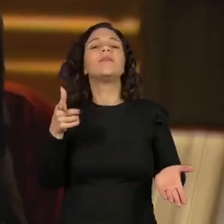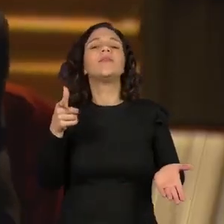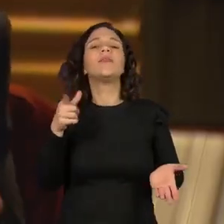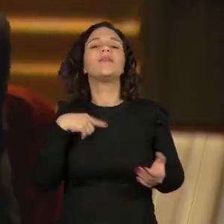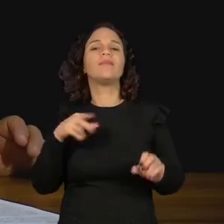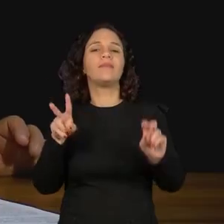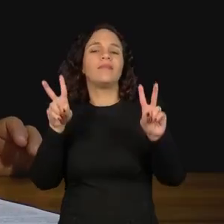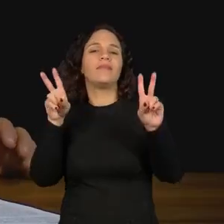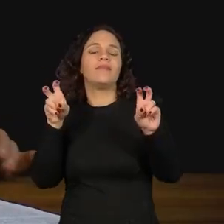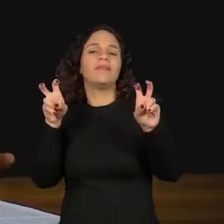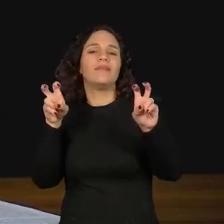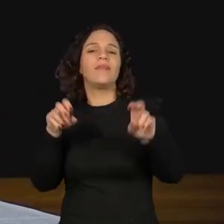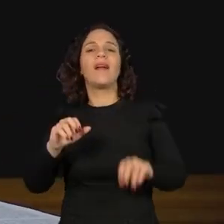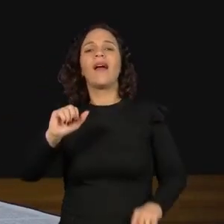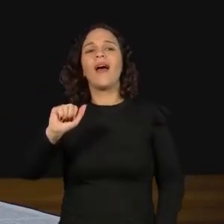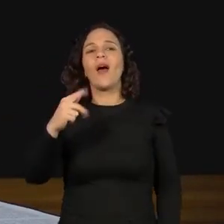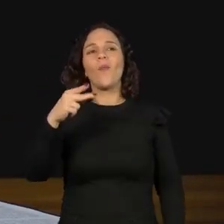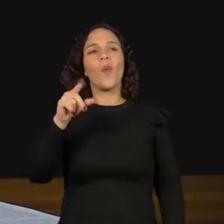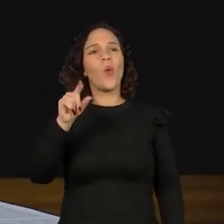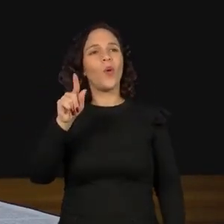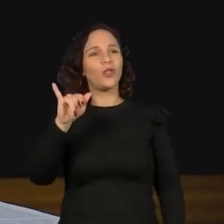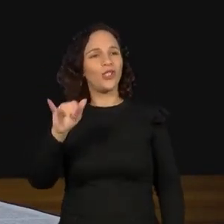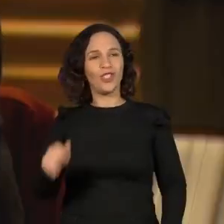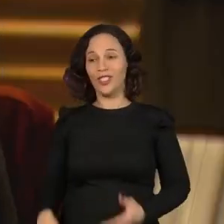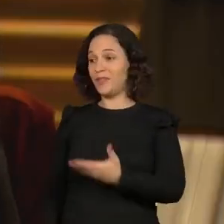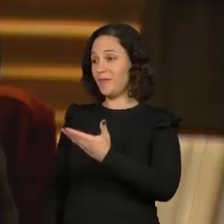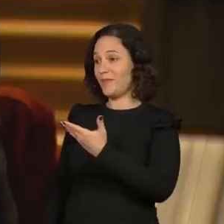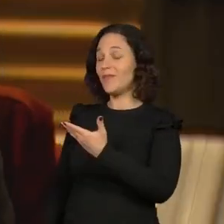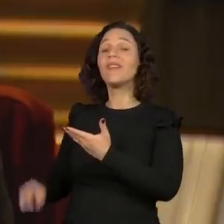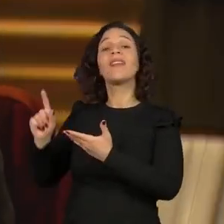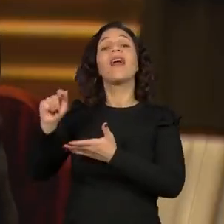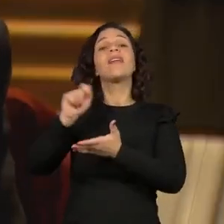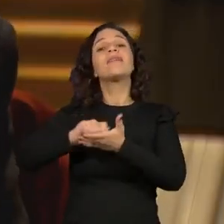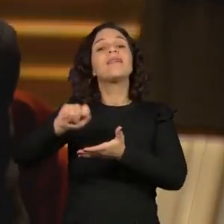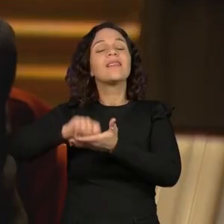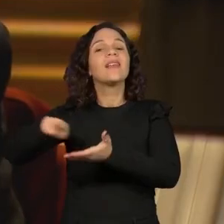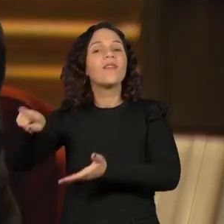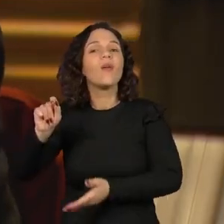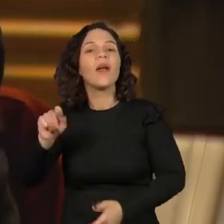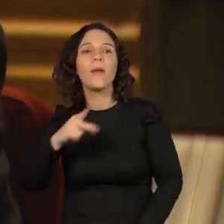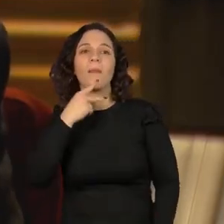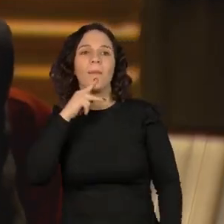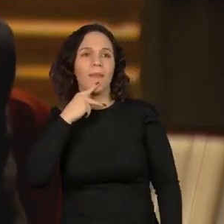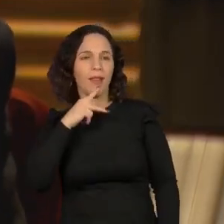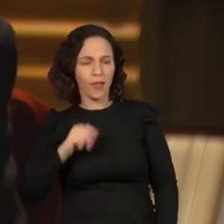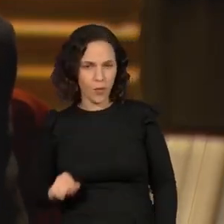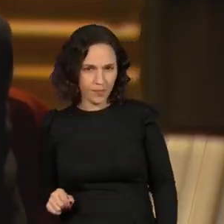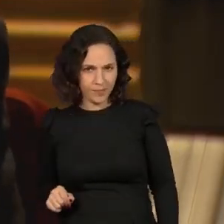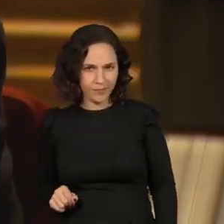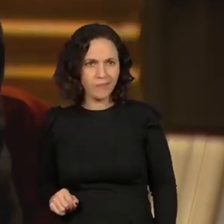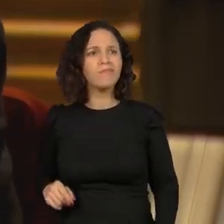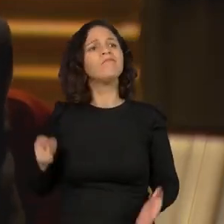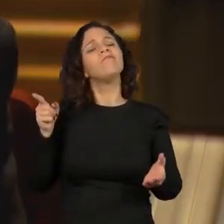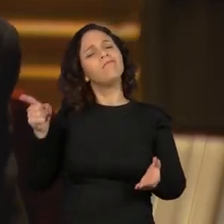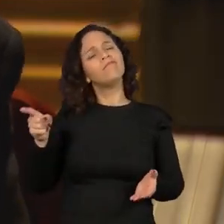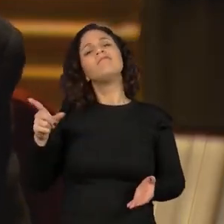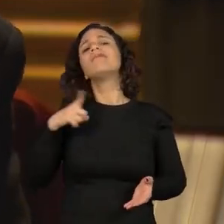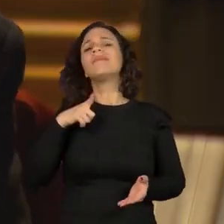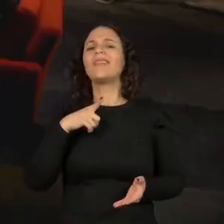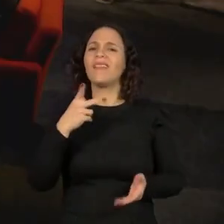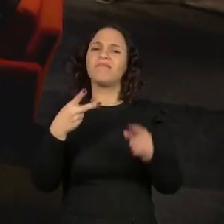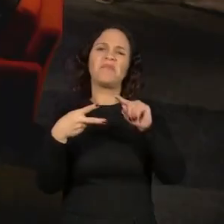de Sócrates né escrito por Platão Ó tem lá cinco ou seis ideias que eu tenho muito certeza de ter